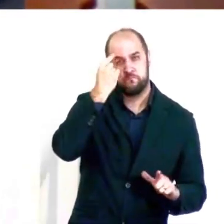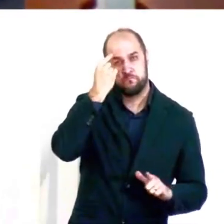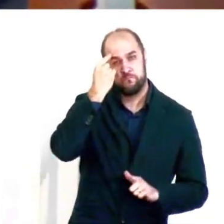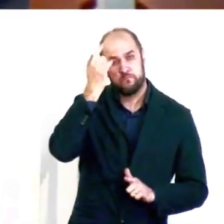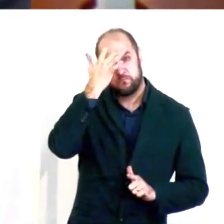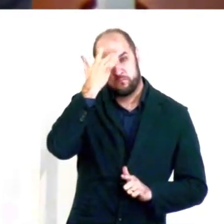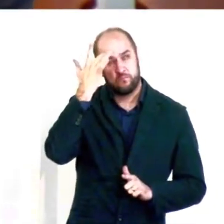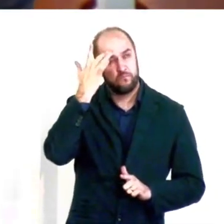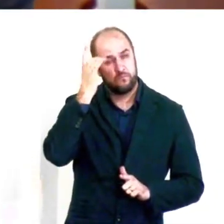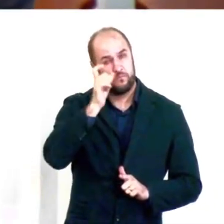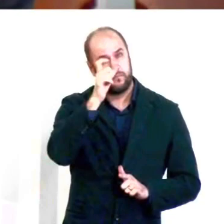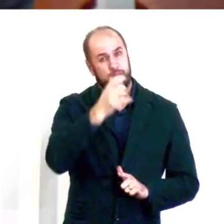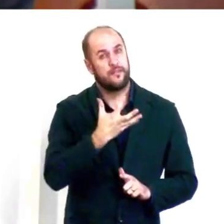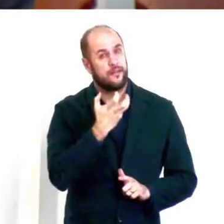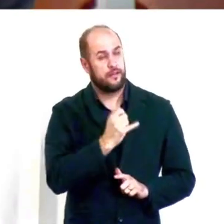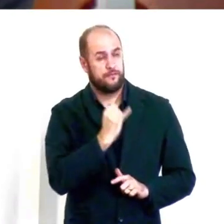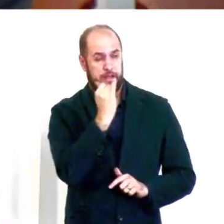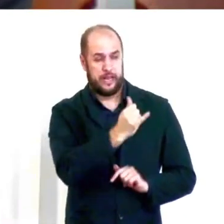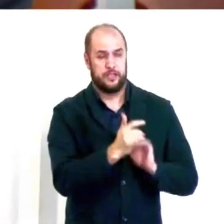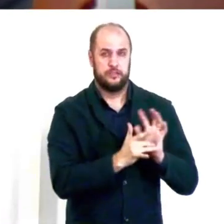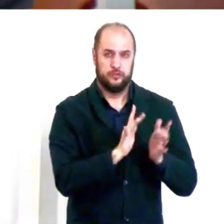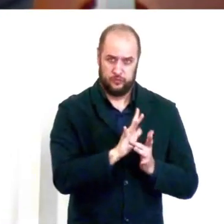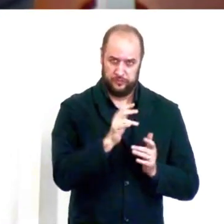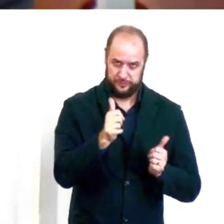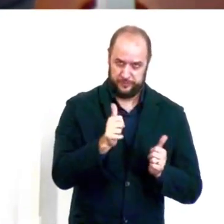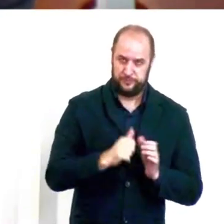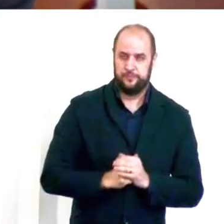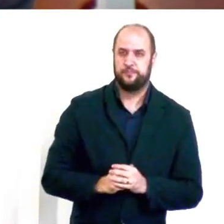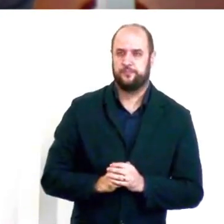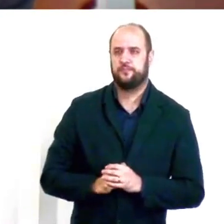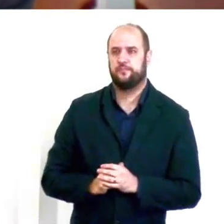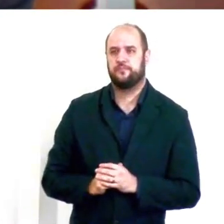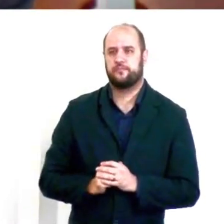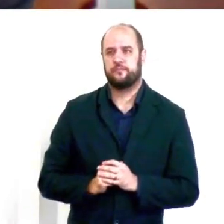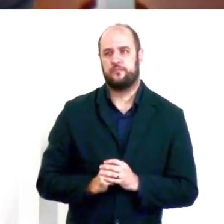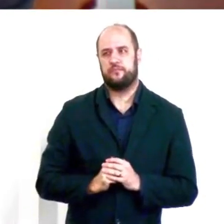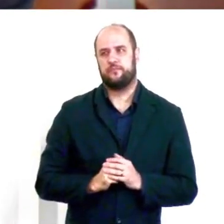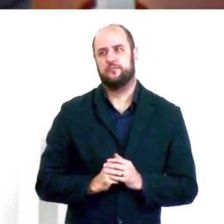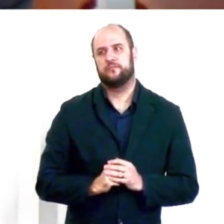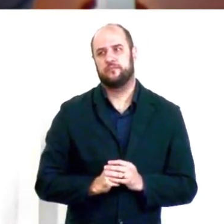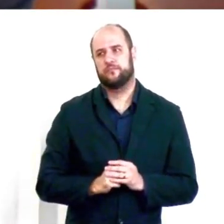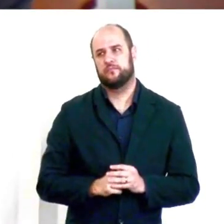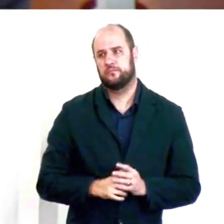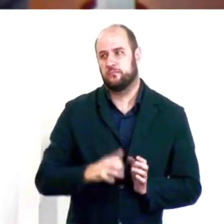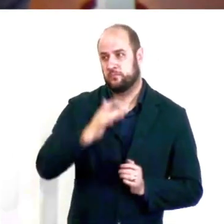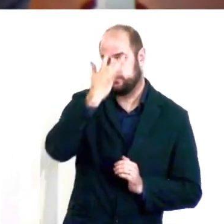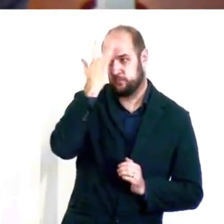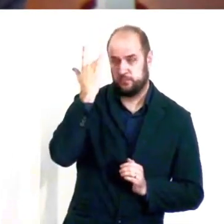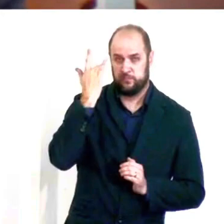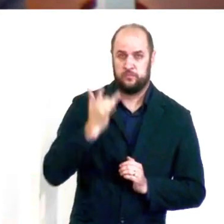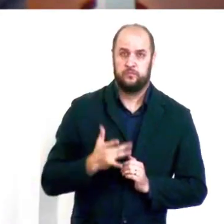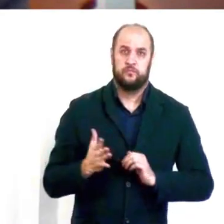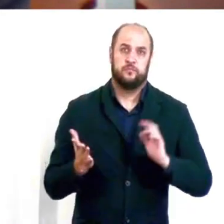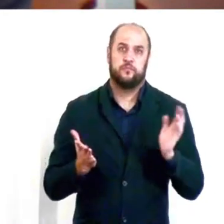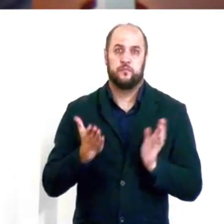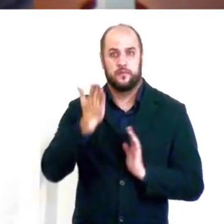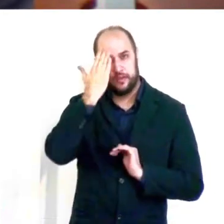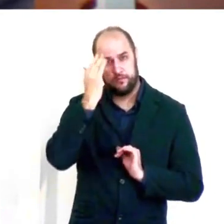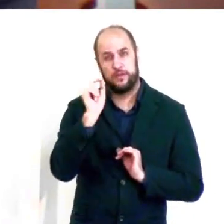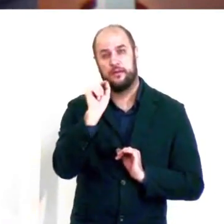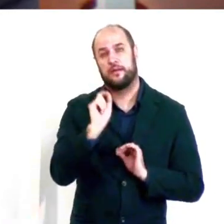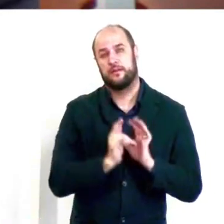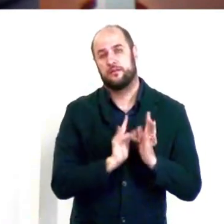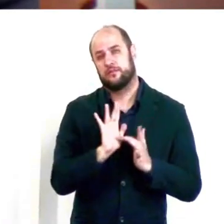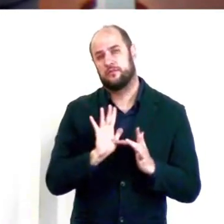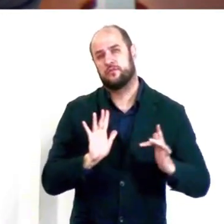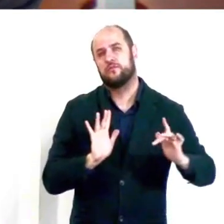que você quer falar de Jesus para ela. Tá bom? Então, aquele amigo que você sabe que ainda não conhece Jesus e você precisa falar com ela.